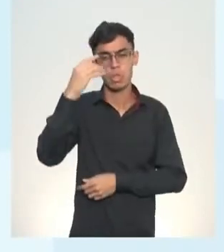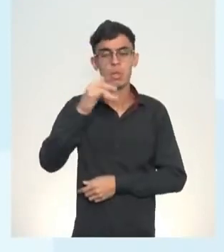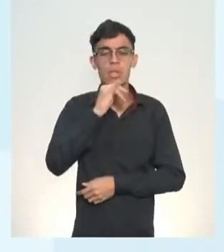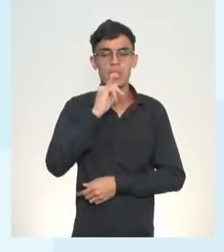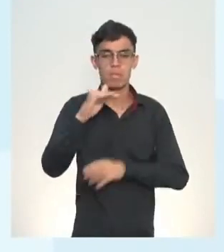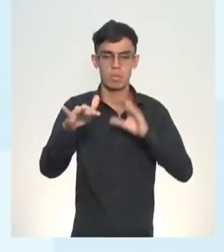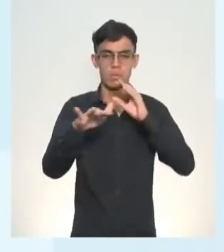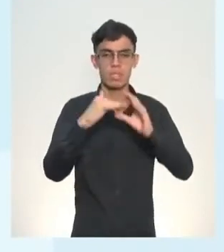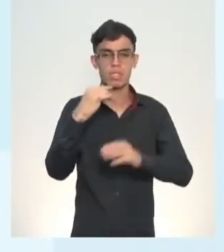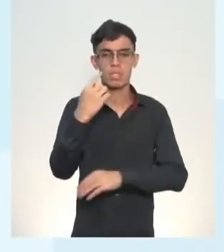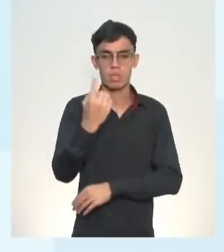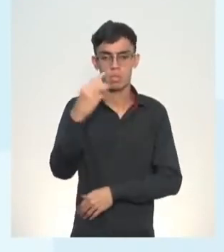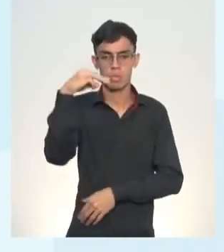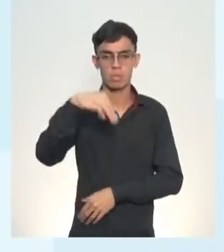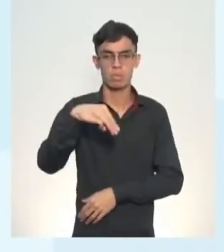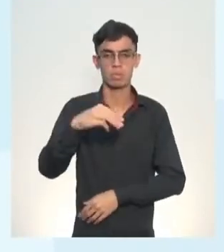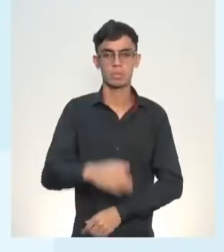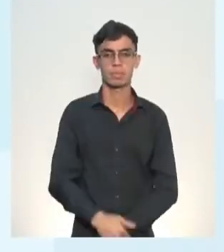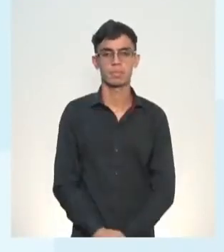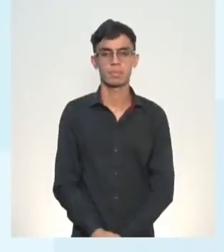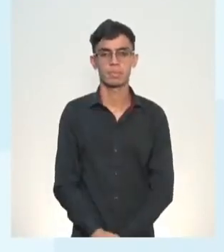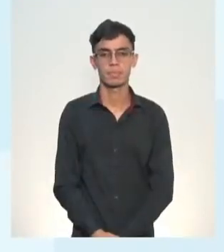exemplo para mim. A gente volta já em um minutinho.